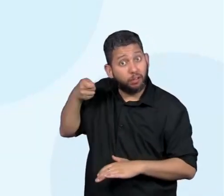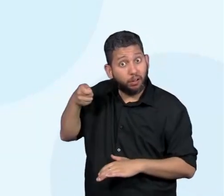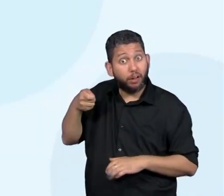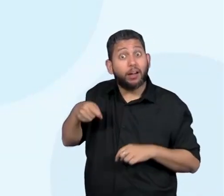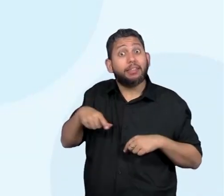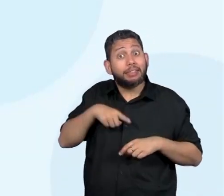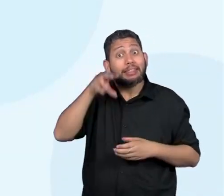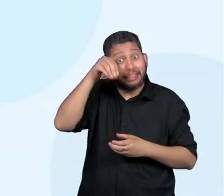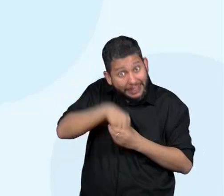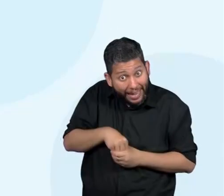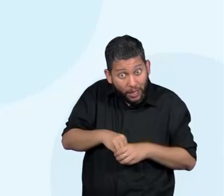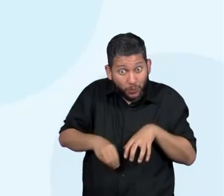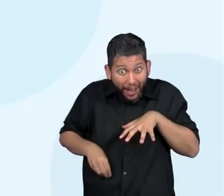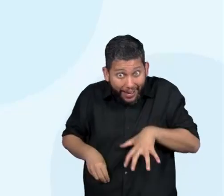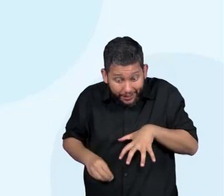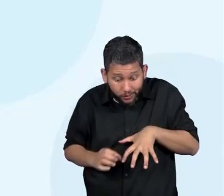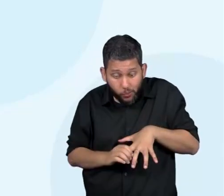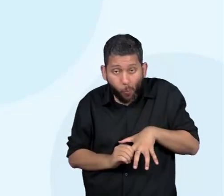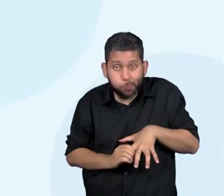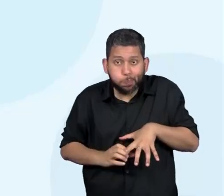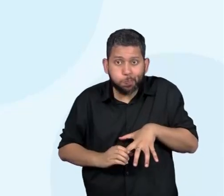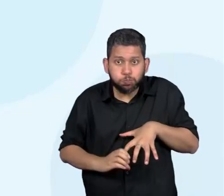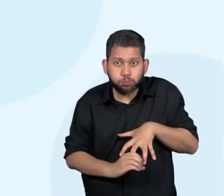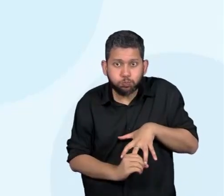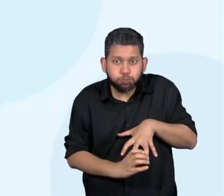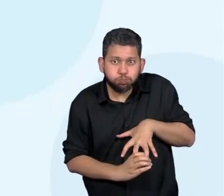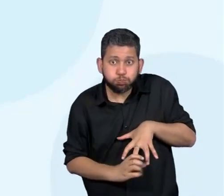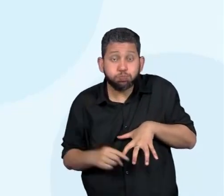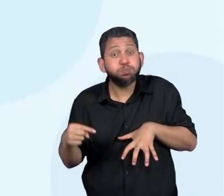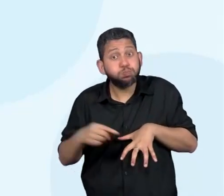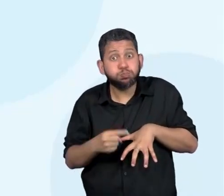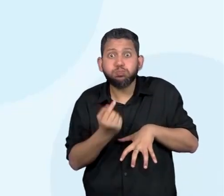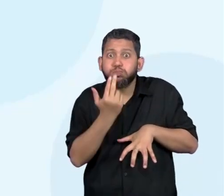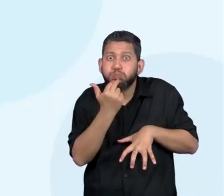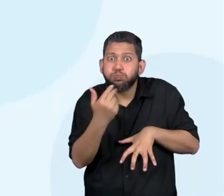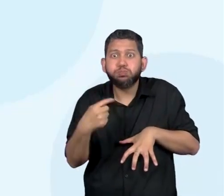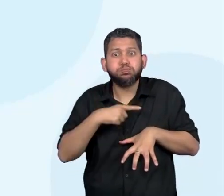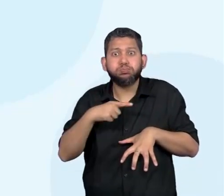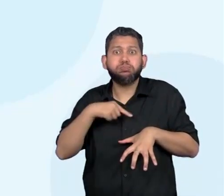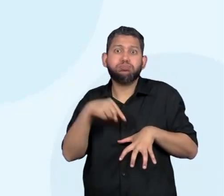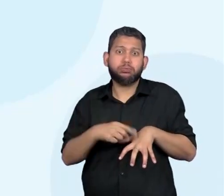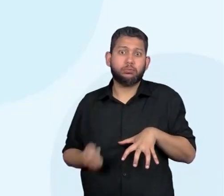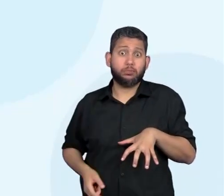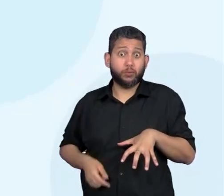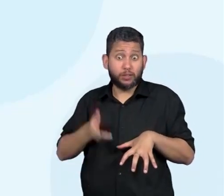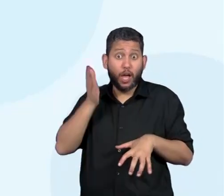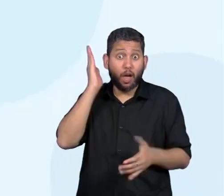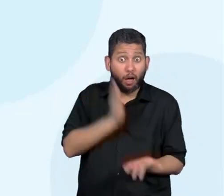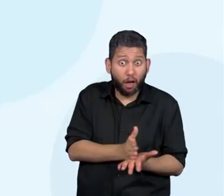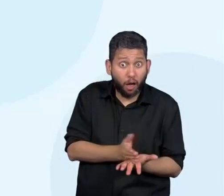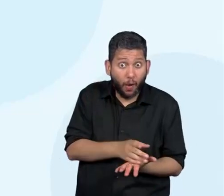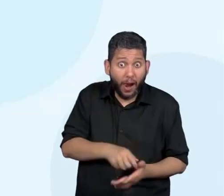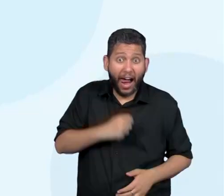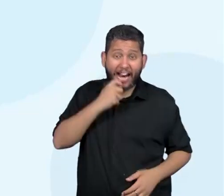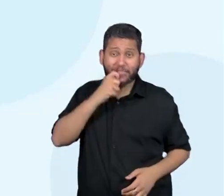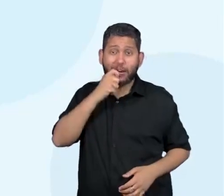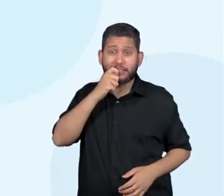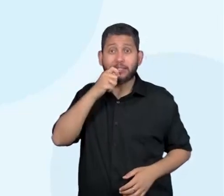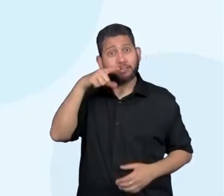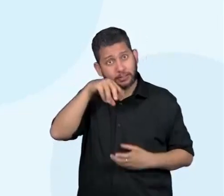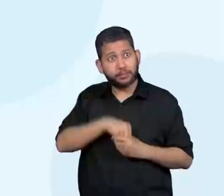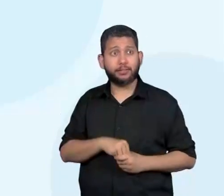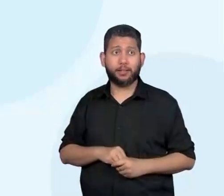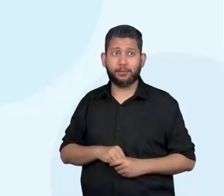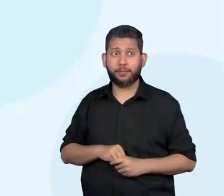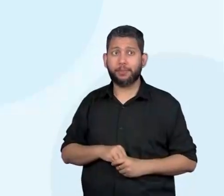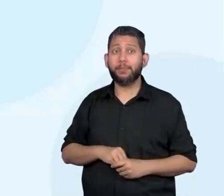reservando nutrientes, uhum, para que quando essas raízes sejam consumidas, passem então esses nutrientes, né, para